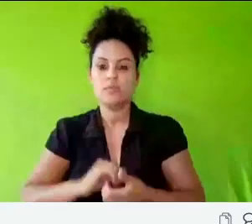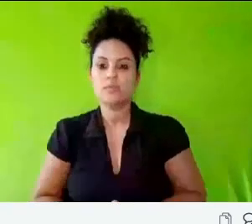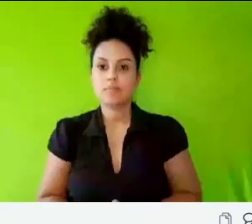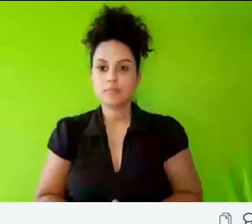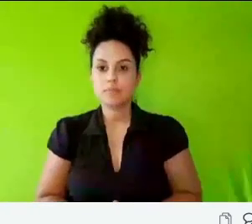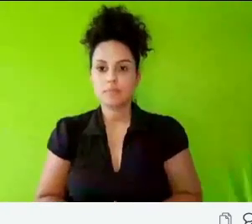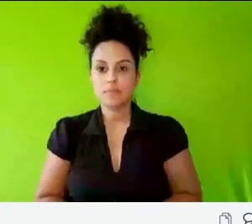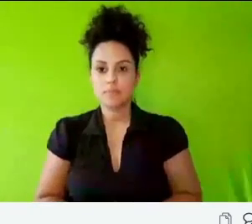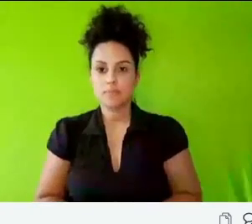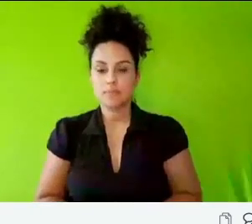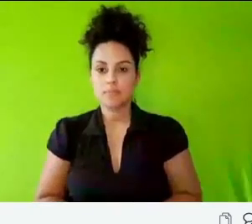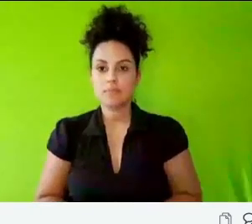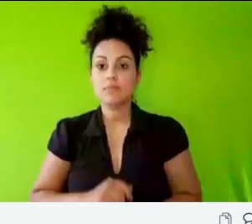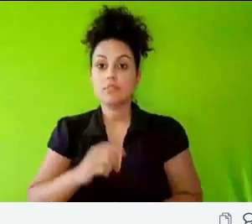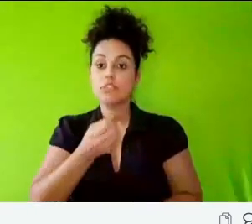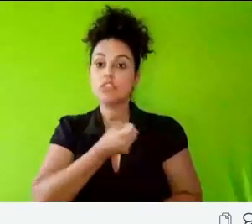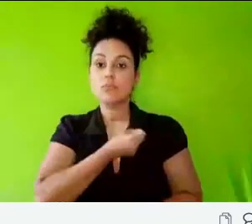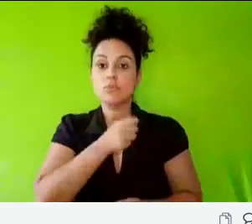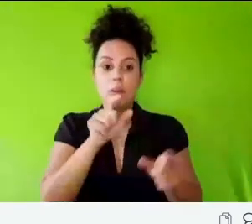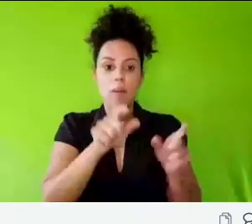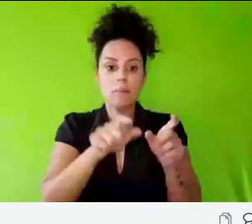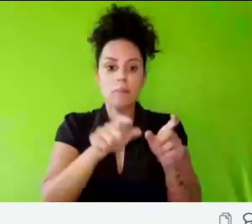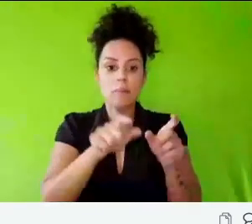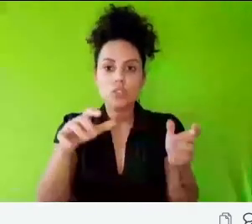Número de inscritos, 12.